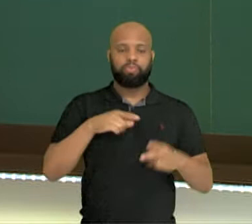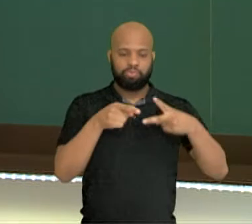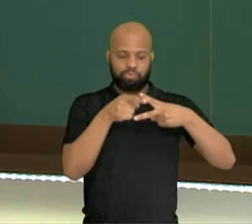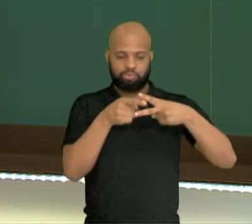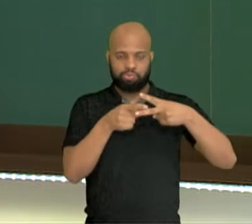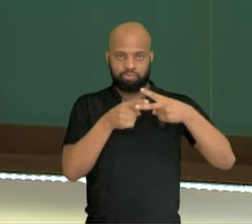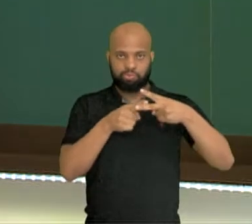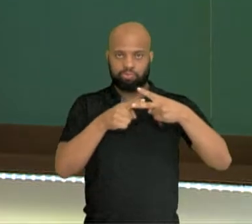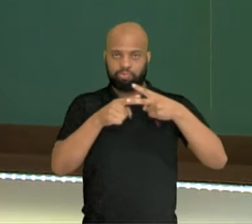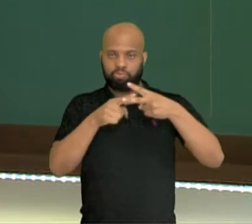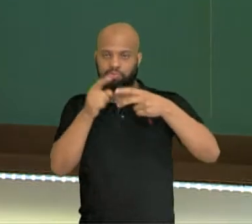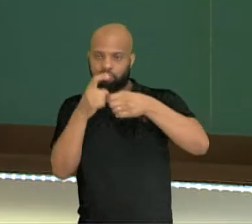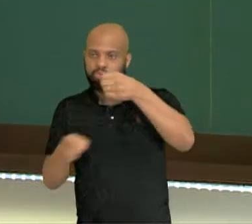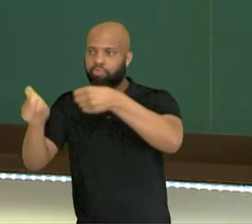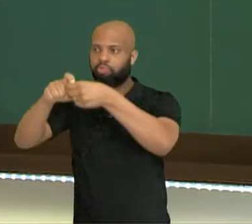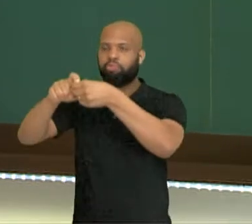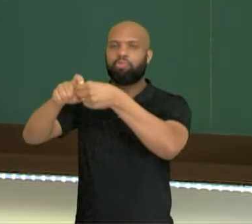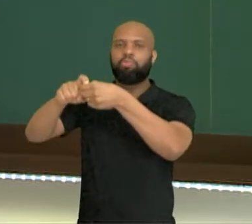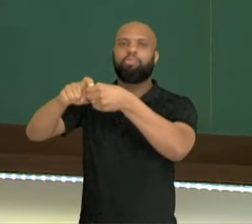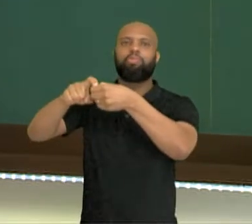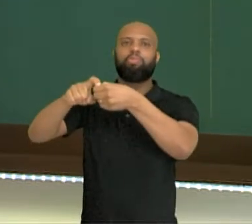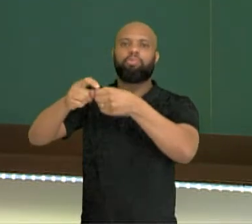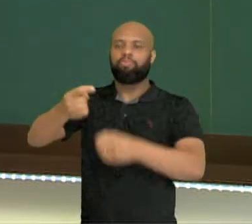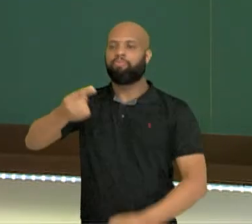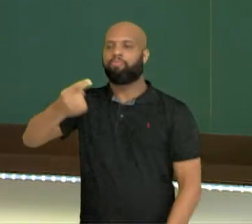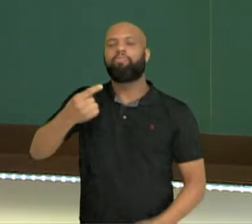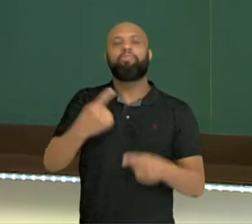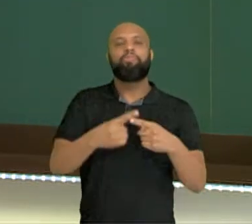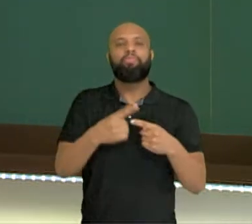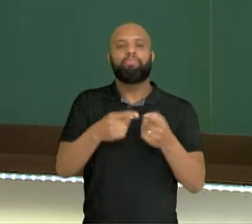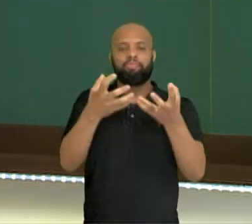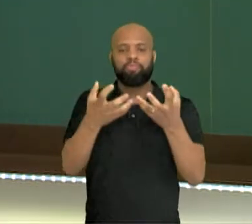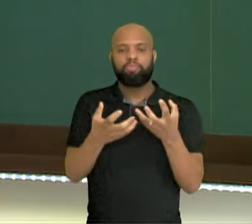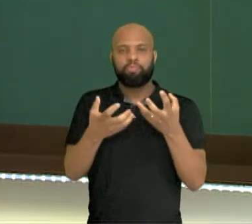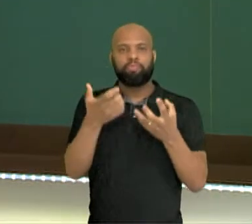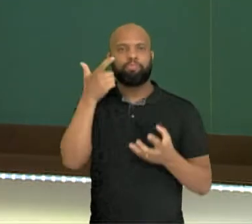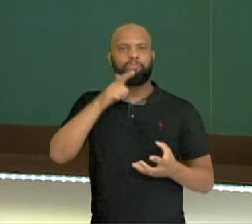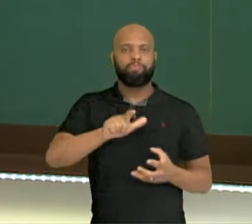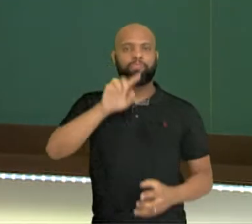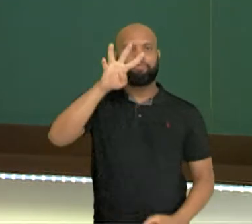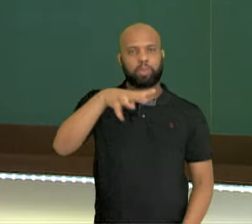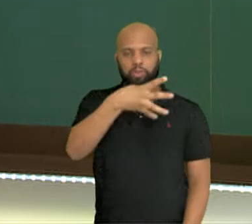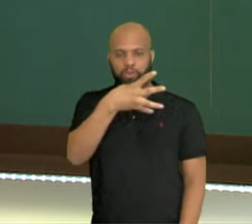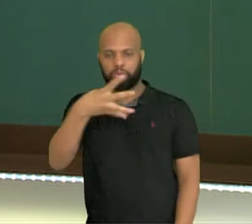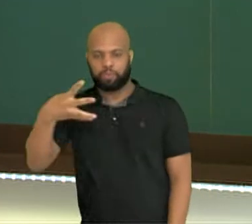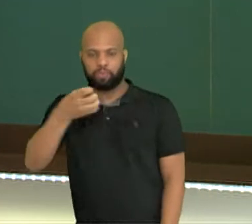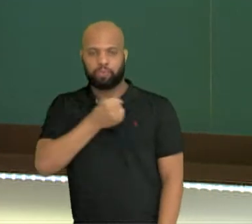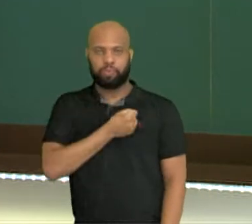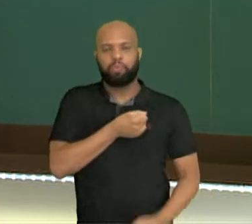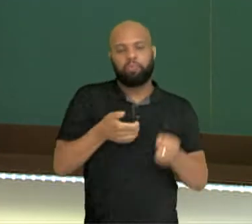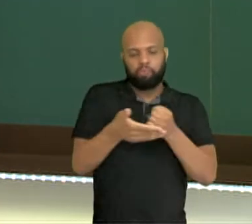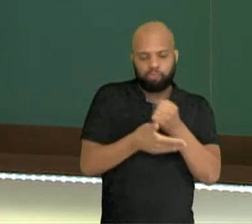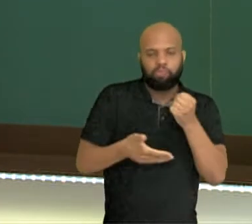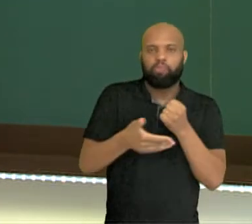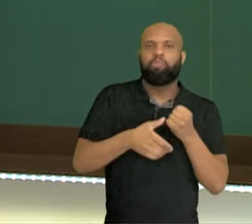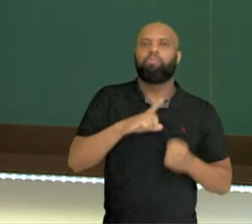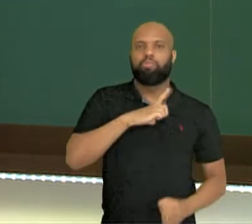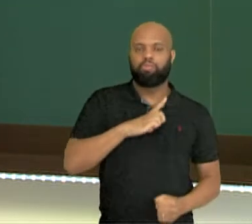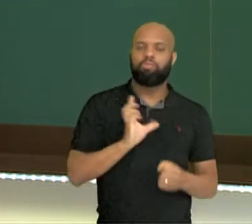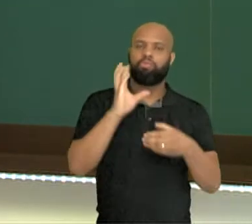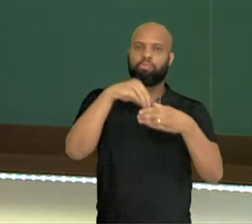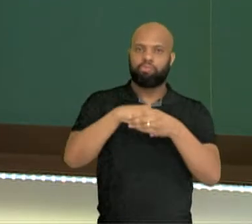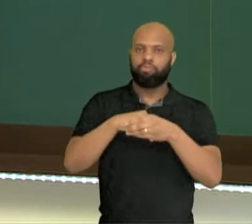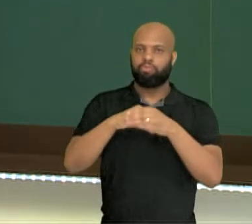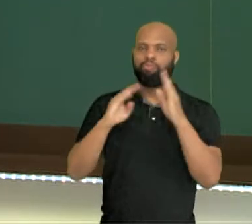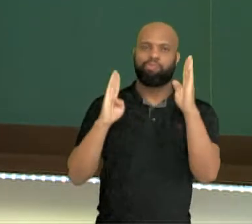no primeiro. Para quê? Para poder encontrar as relações, os valores, das relações trigonométricas de